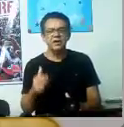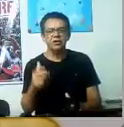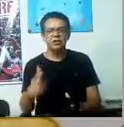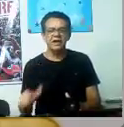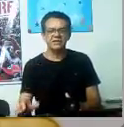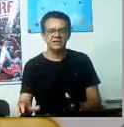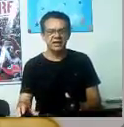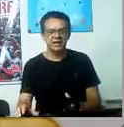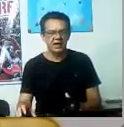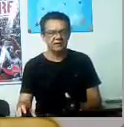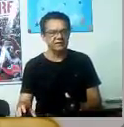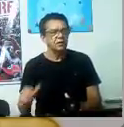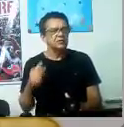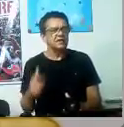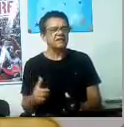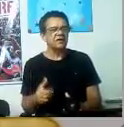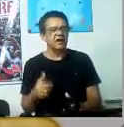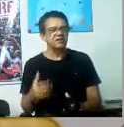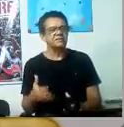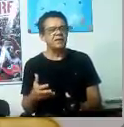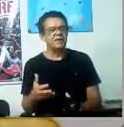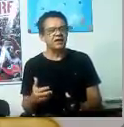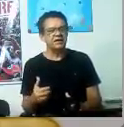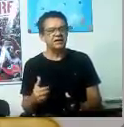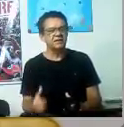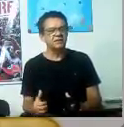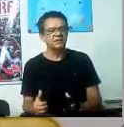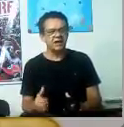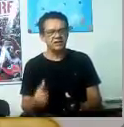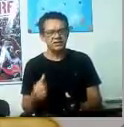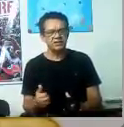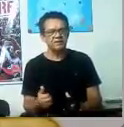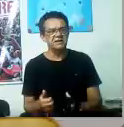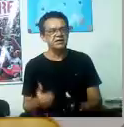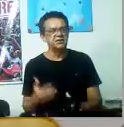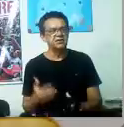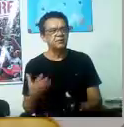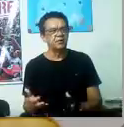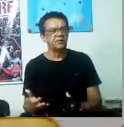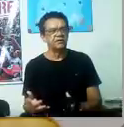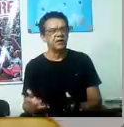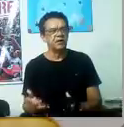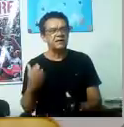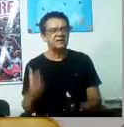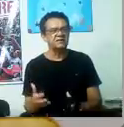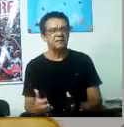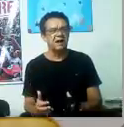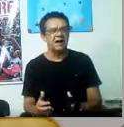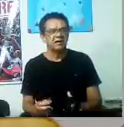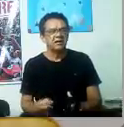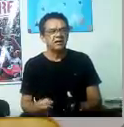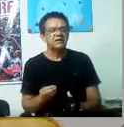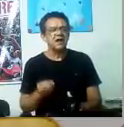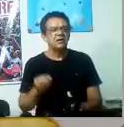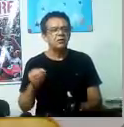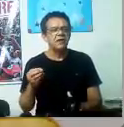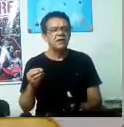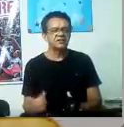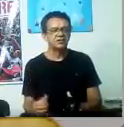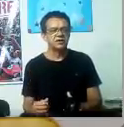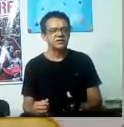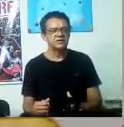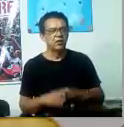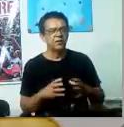e o STF Os advogados pedem ainda que Bolsonaro seja impedido de promover ou participar de